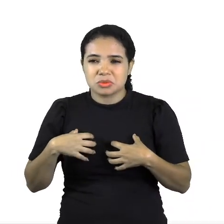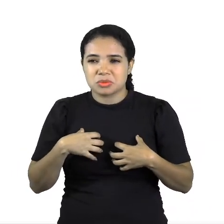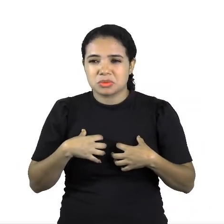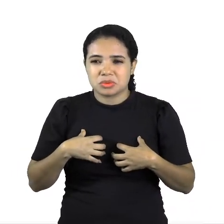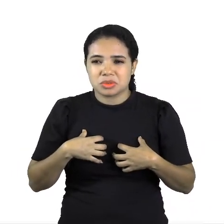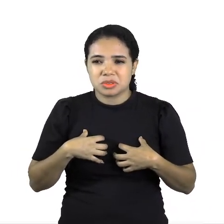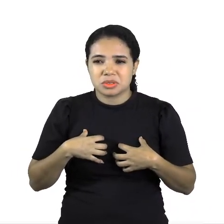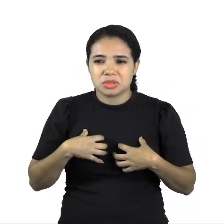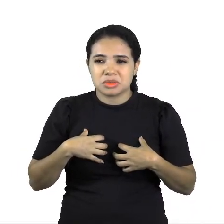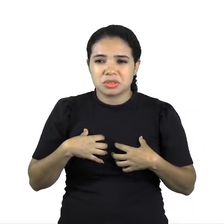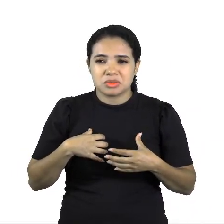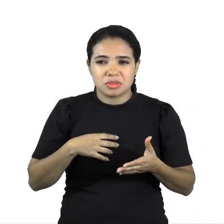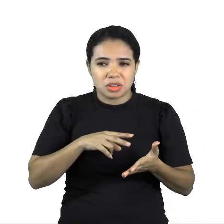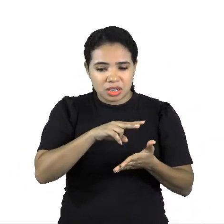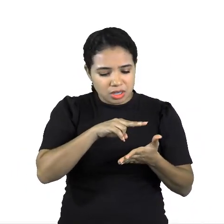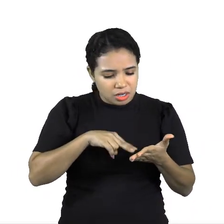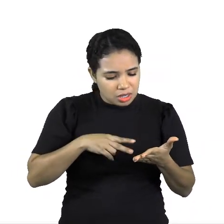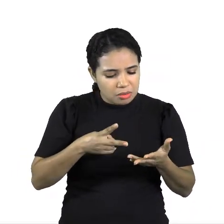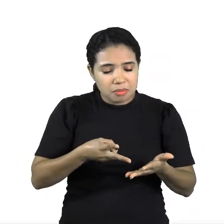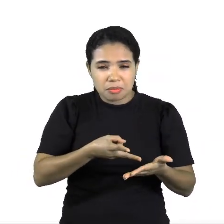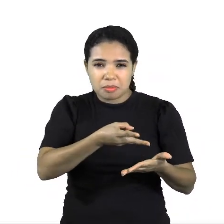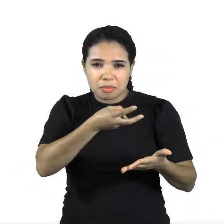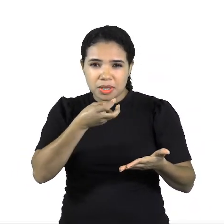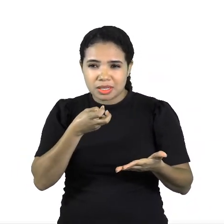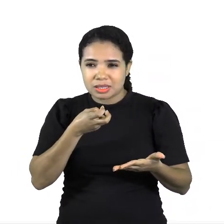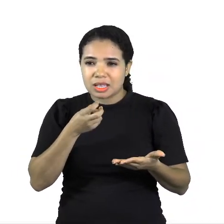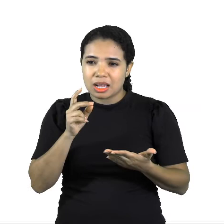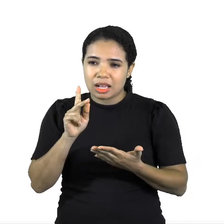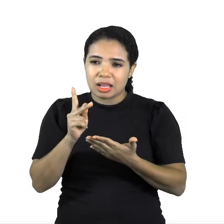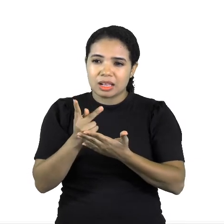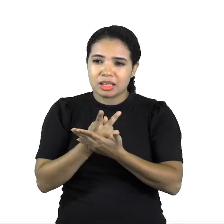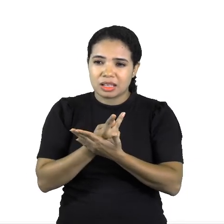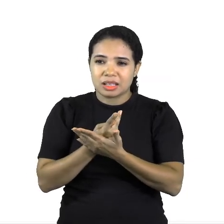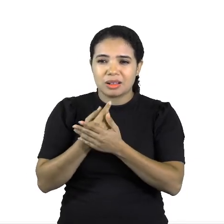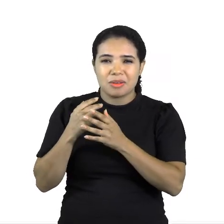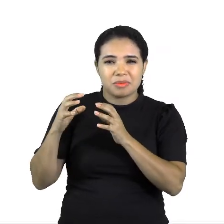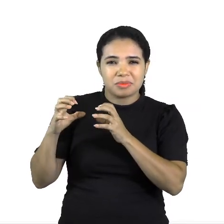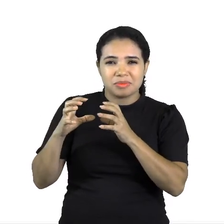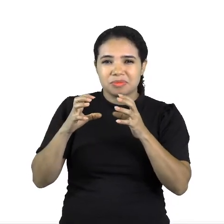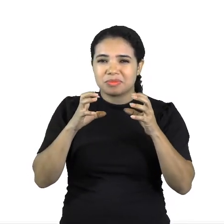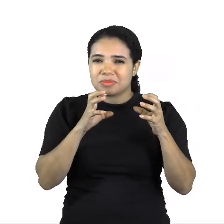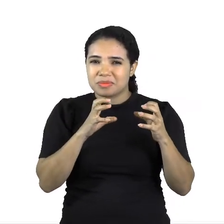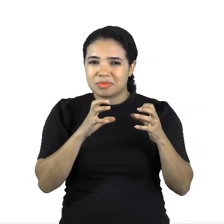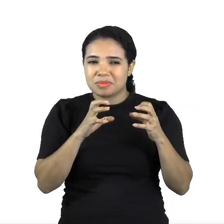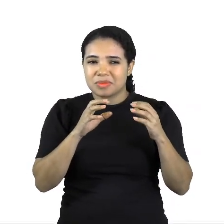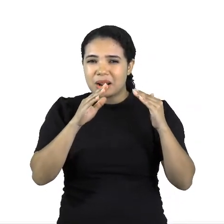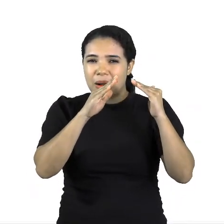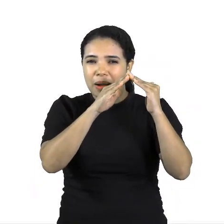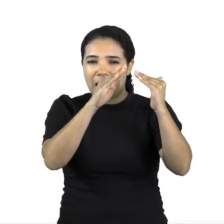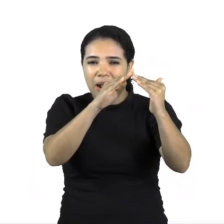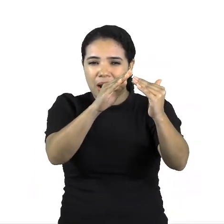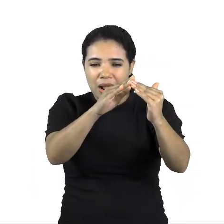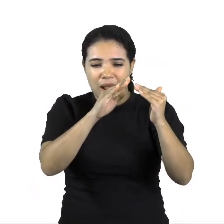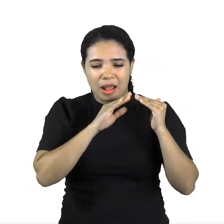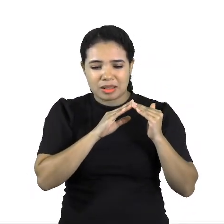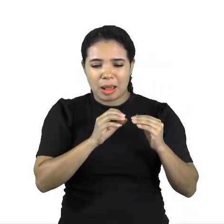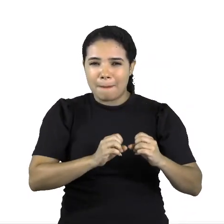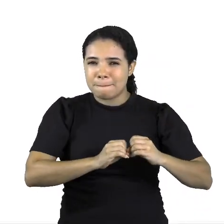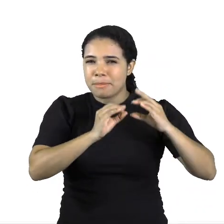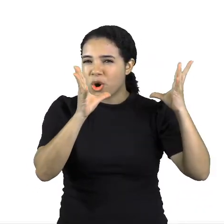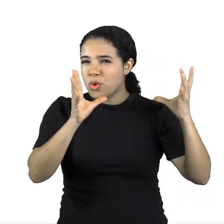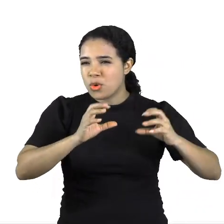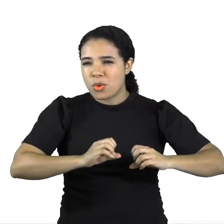quando vocês lerem, vocês vão ver que está acontecendo lá de fora uma guerra, as casas estão sendo bombardeadas. A Anne